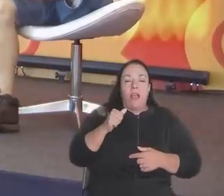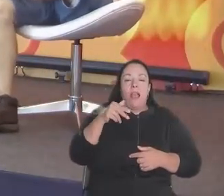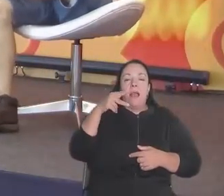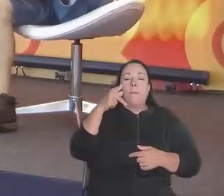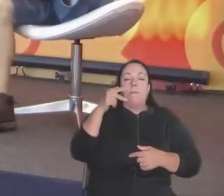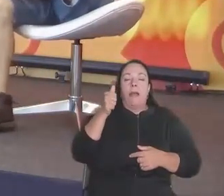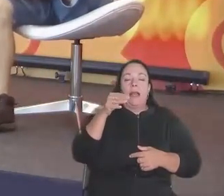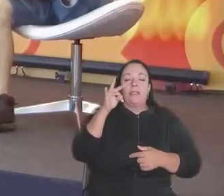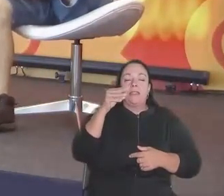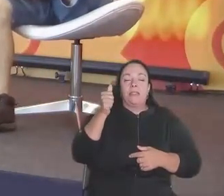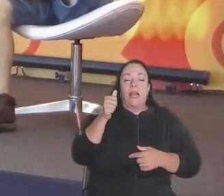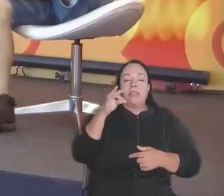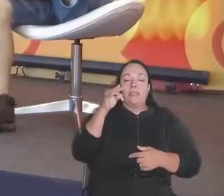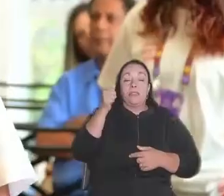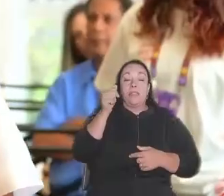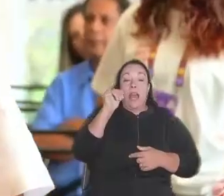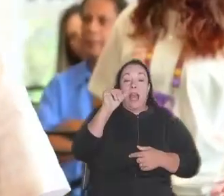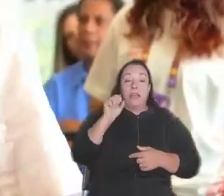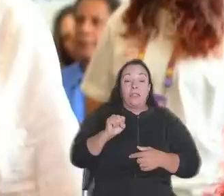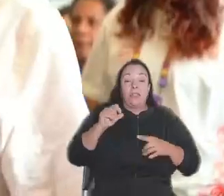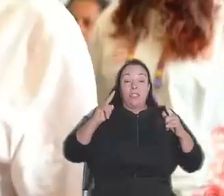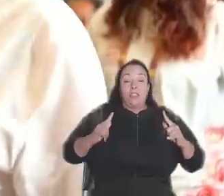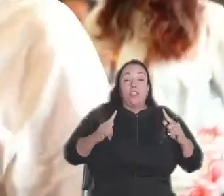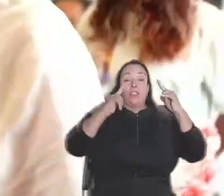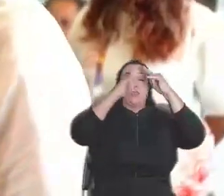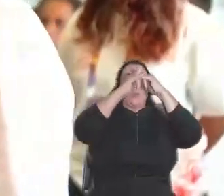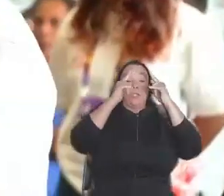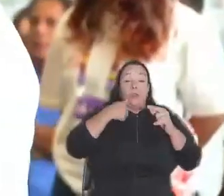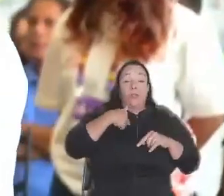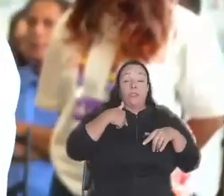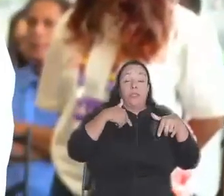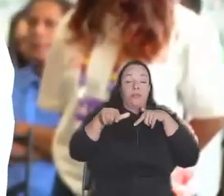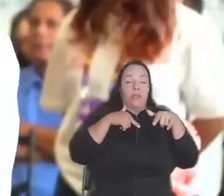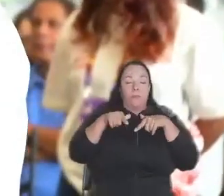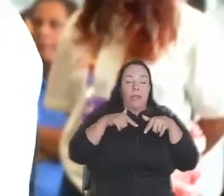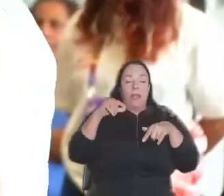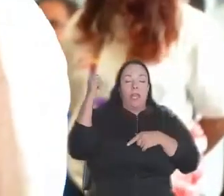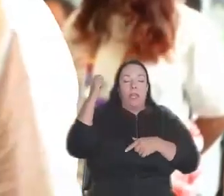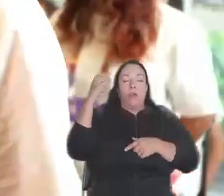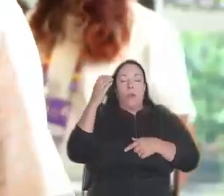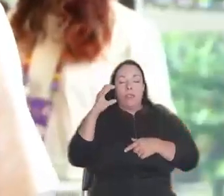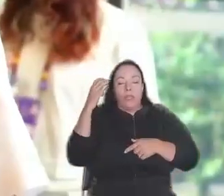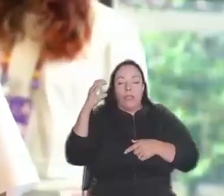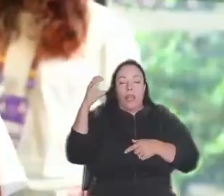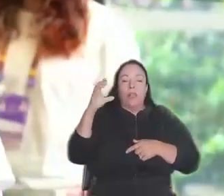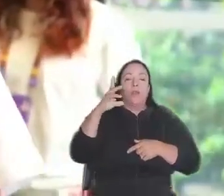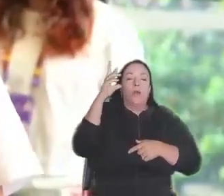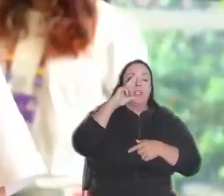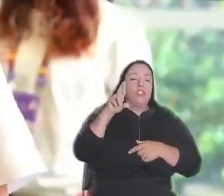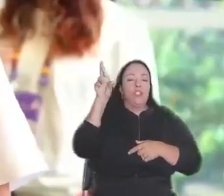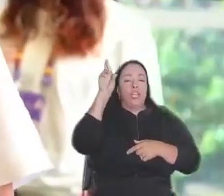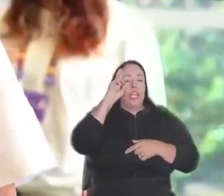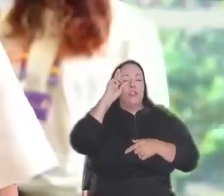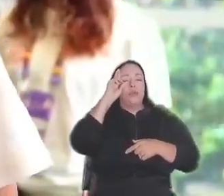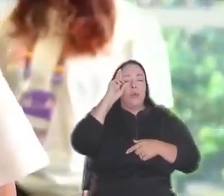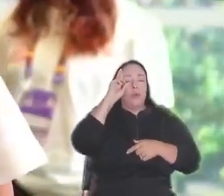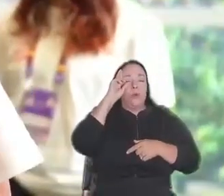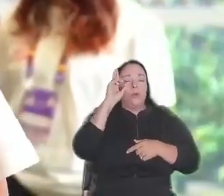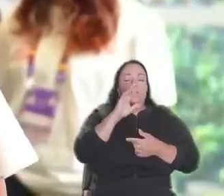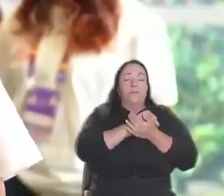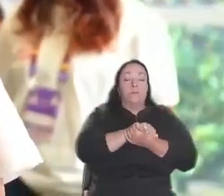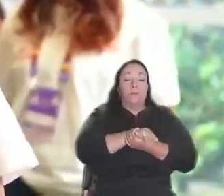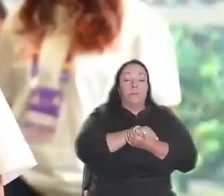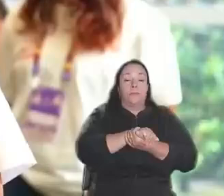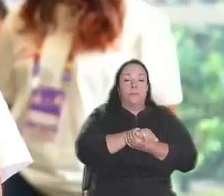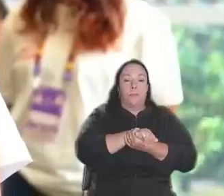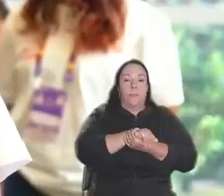Batatais, várias instituições, né, que eu trabalhei, que eu fui coordenador, que eu fui diretor, mas, sinceramente, professor